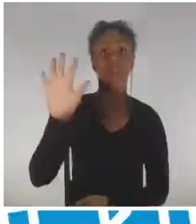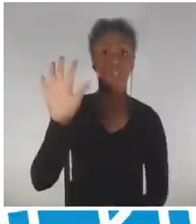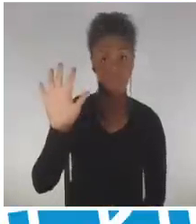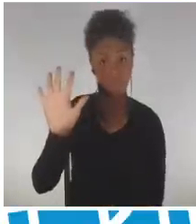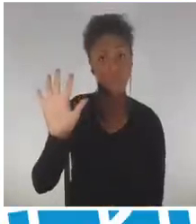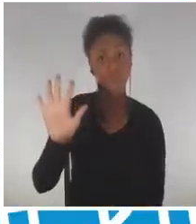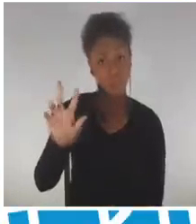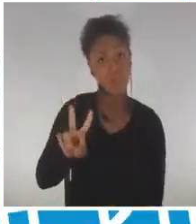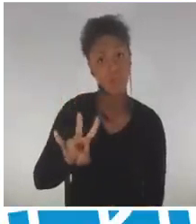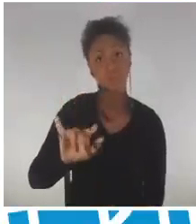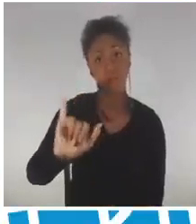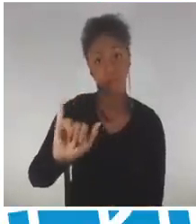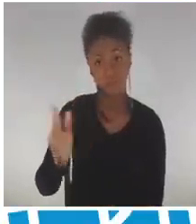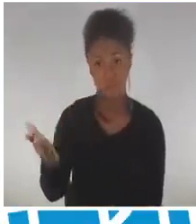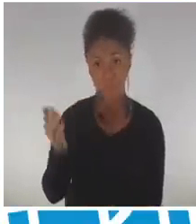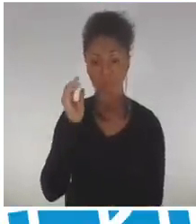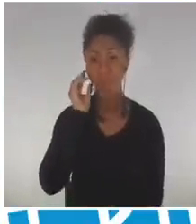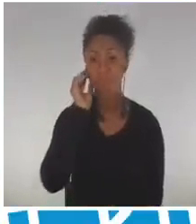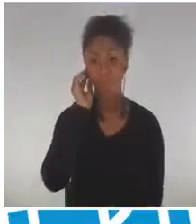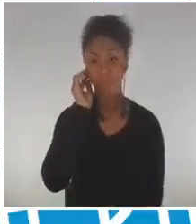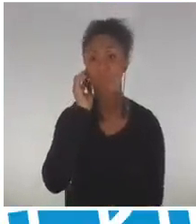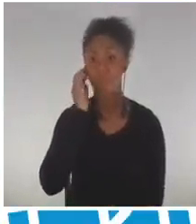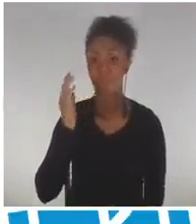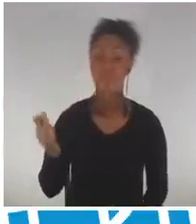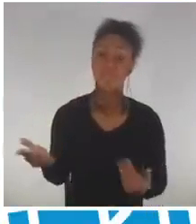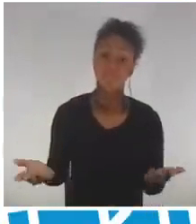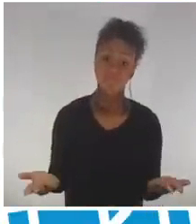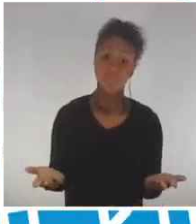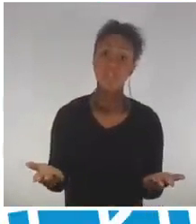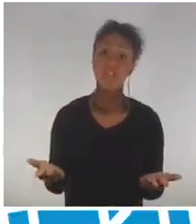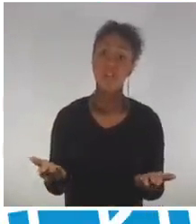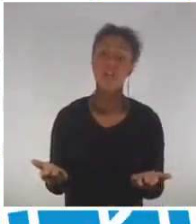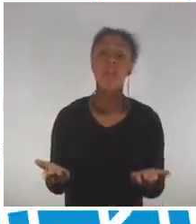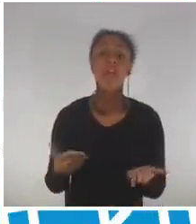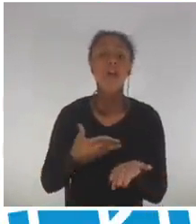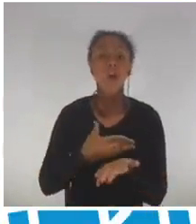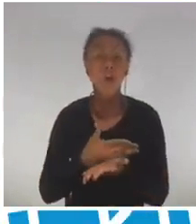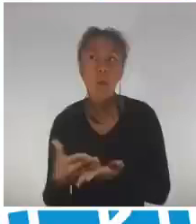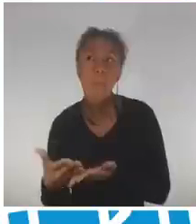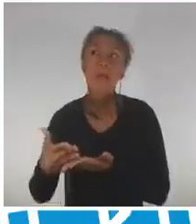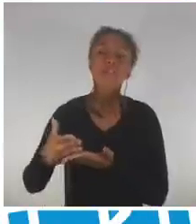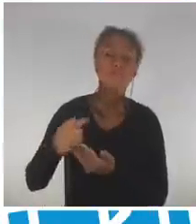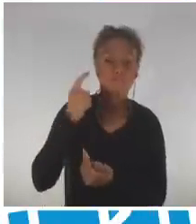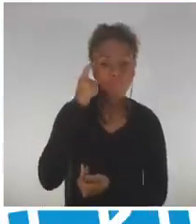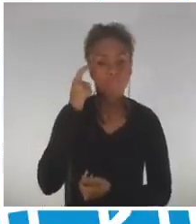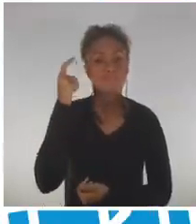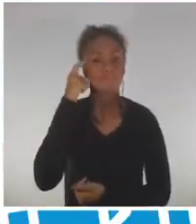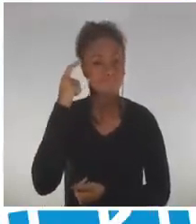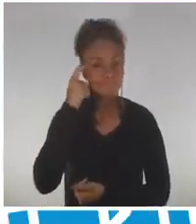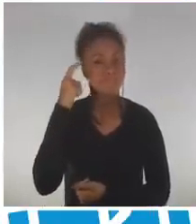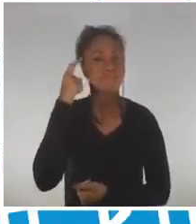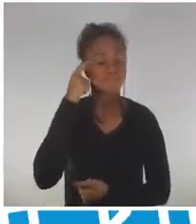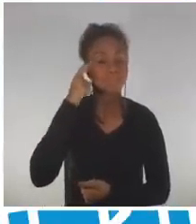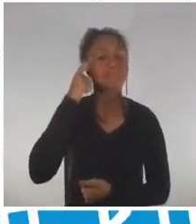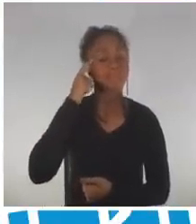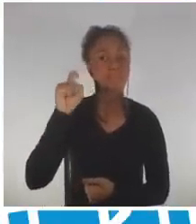do atual SAEB. E aí entra algumas questões que a gente precisa pensar sobre isso,